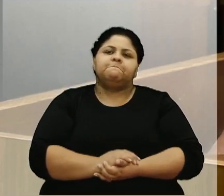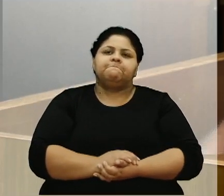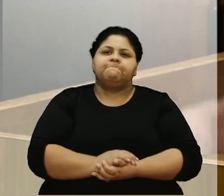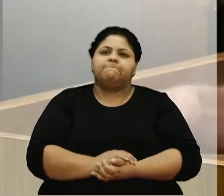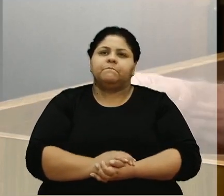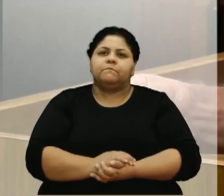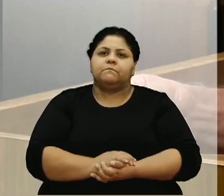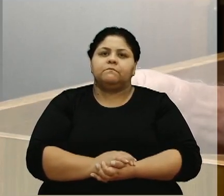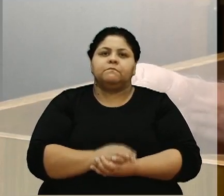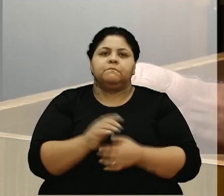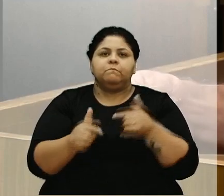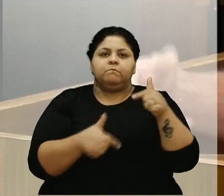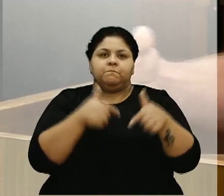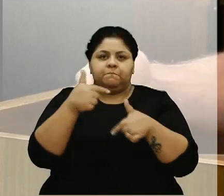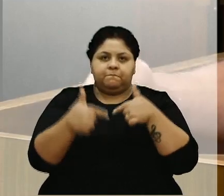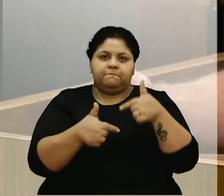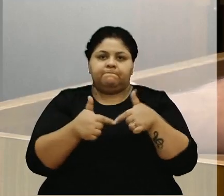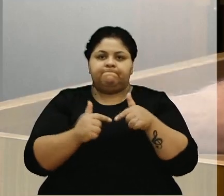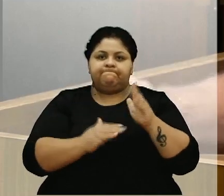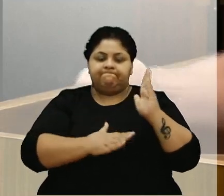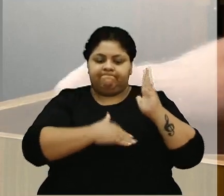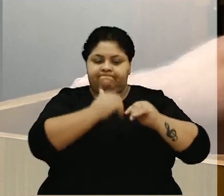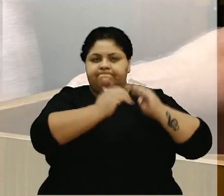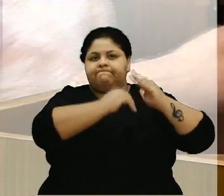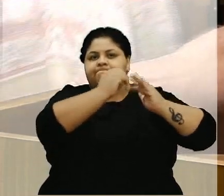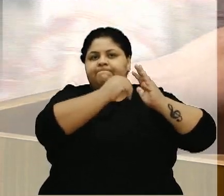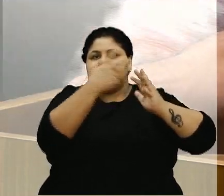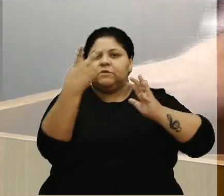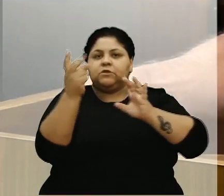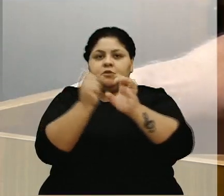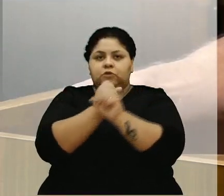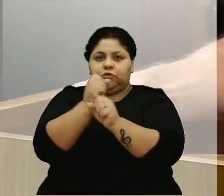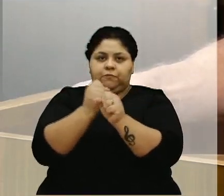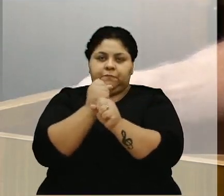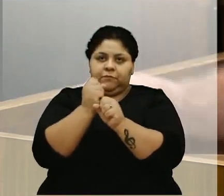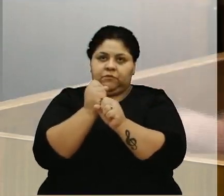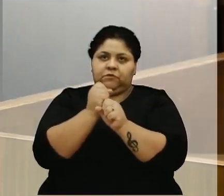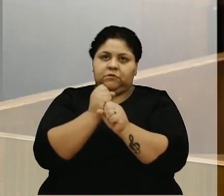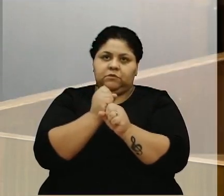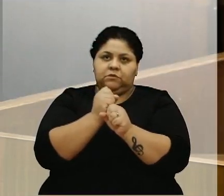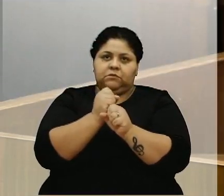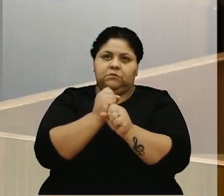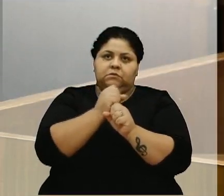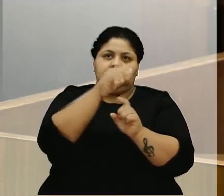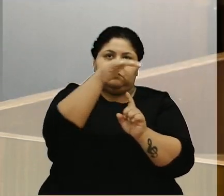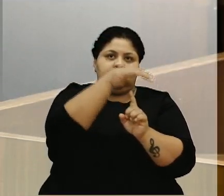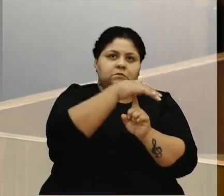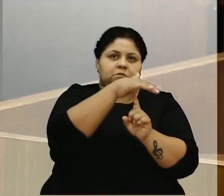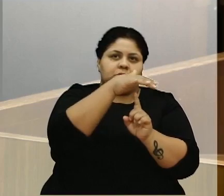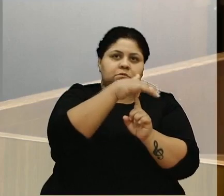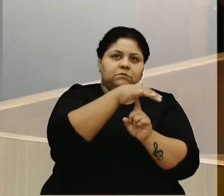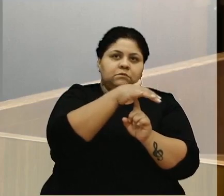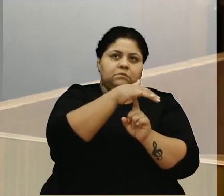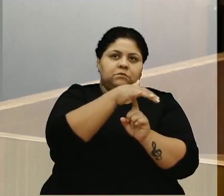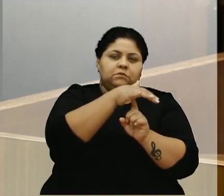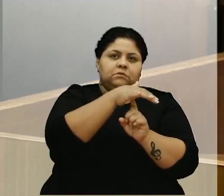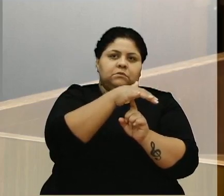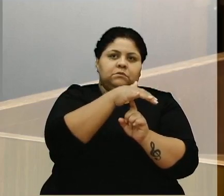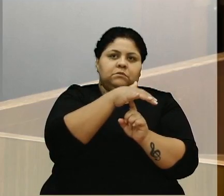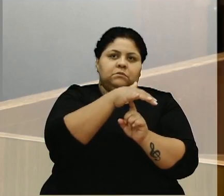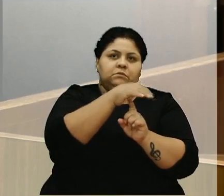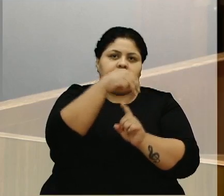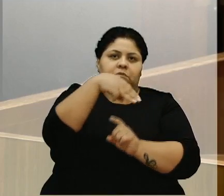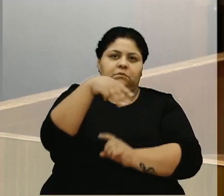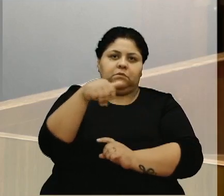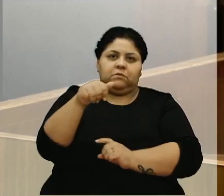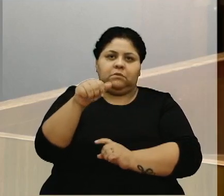um trabalho que vem desenvolvendo, já faz 2 anos que está a feira de artesanato aí da